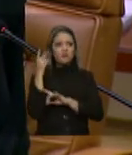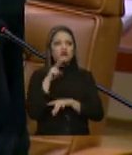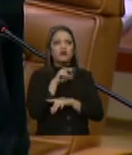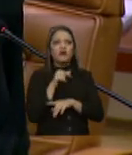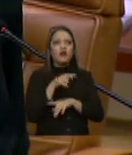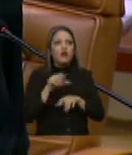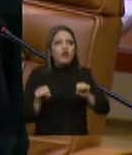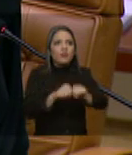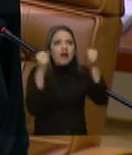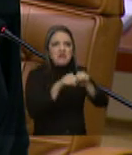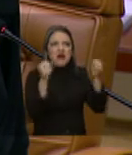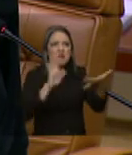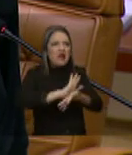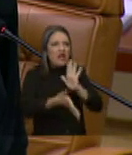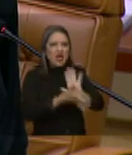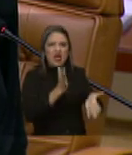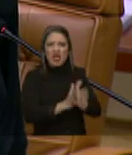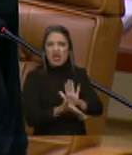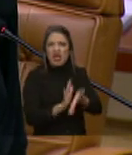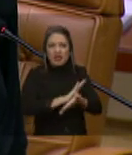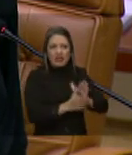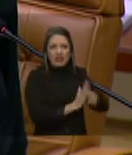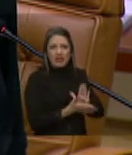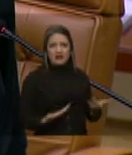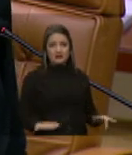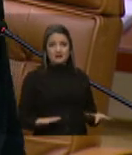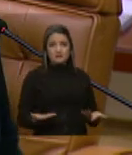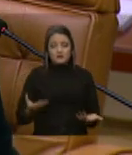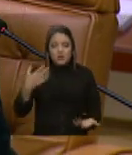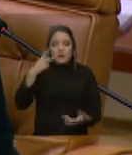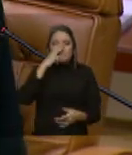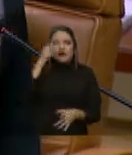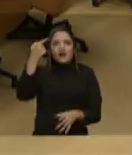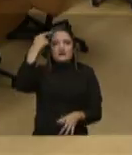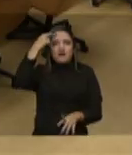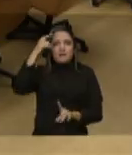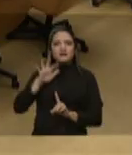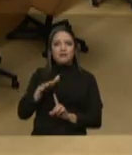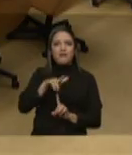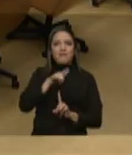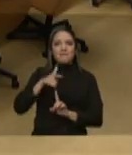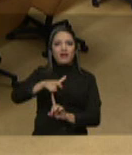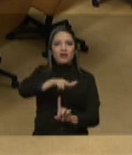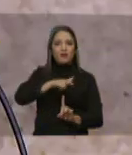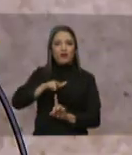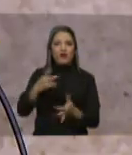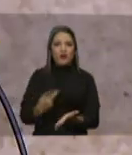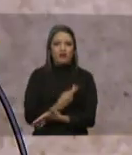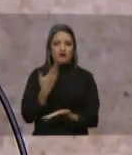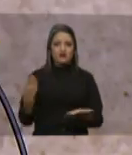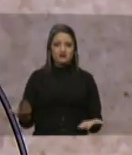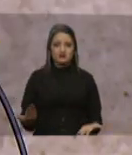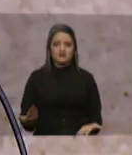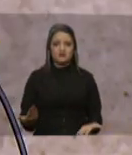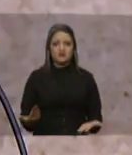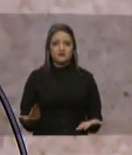droga uma substância que entorpece a mente das pessoas criam uma realidade paralela